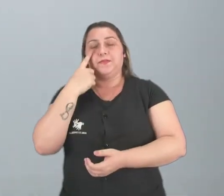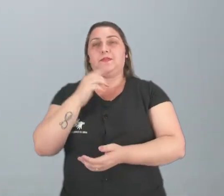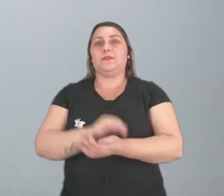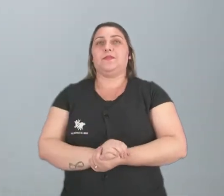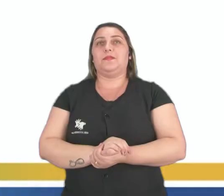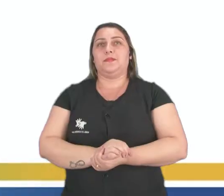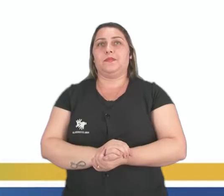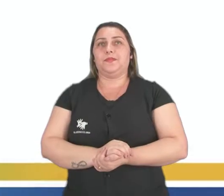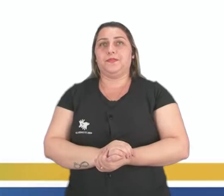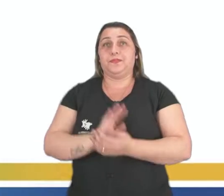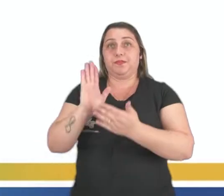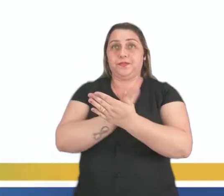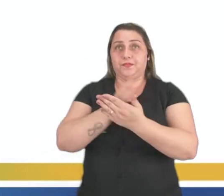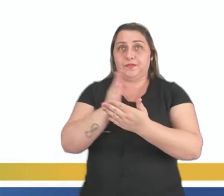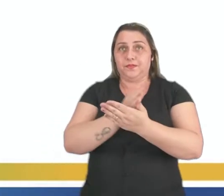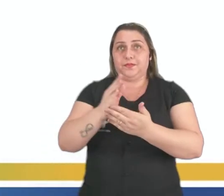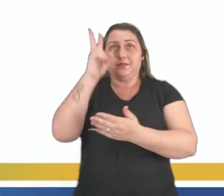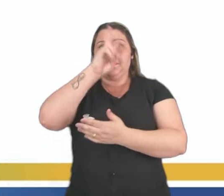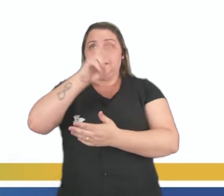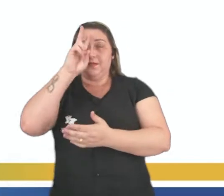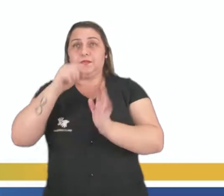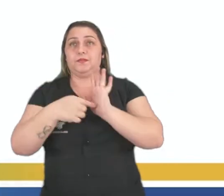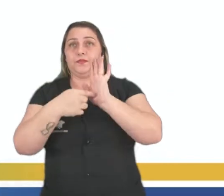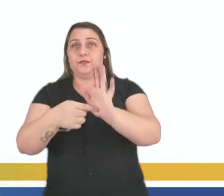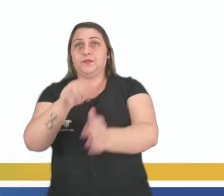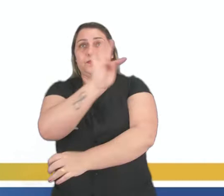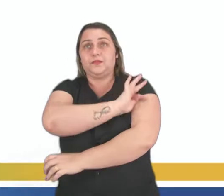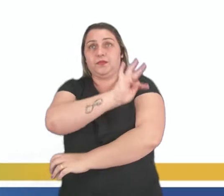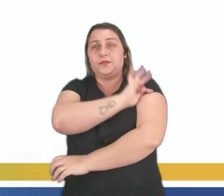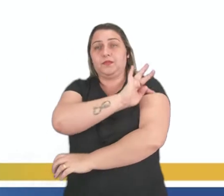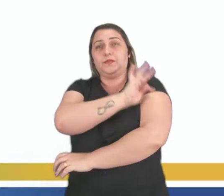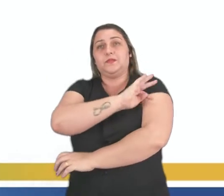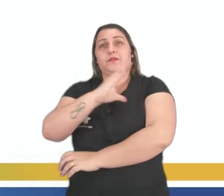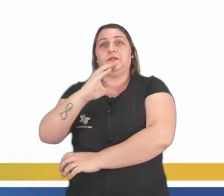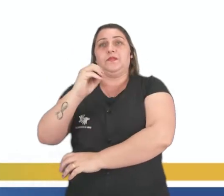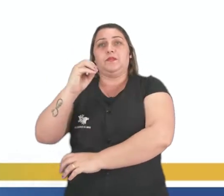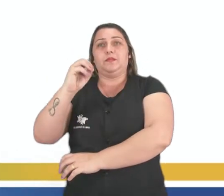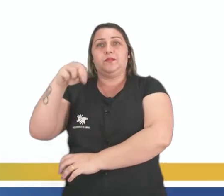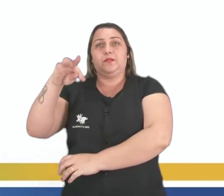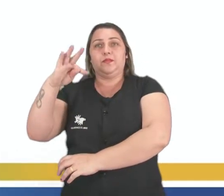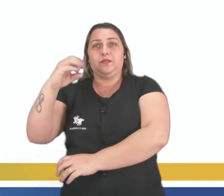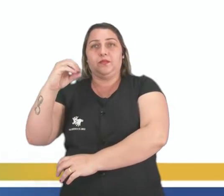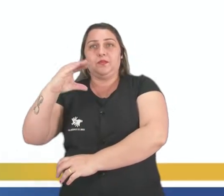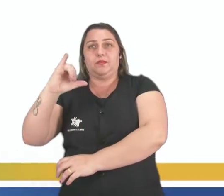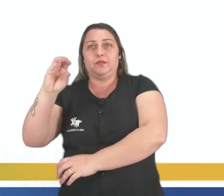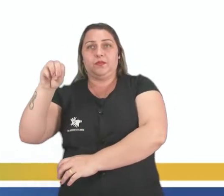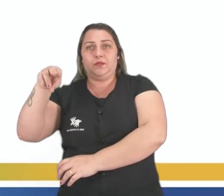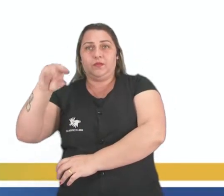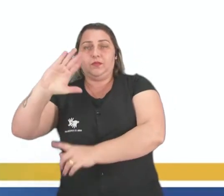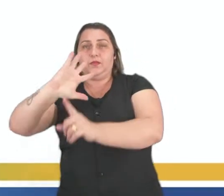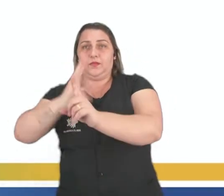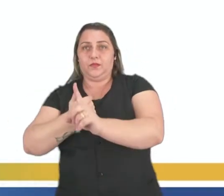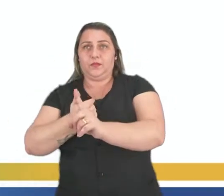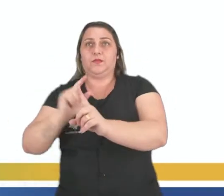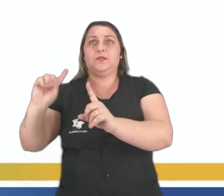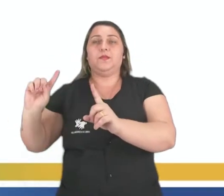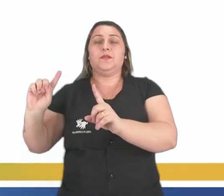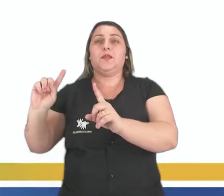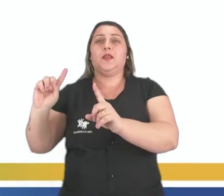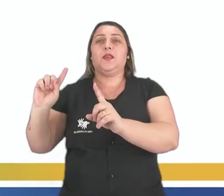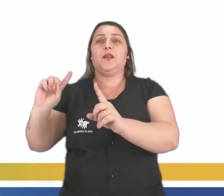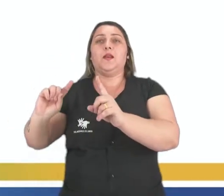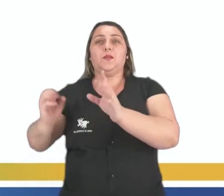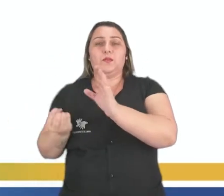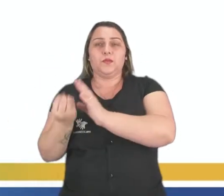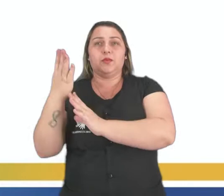sobre isso. Alguns indícios históricos apontam a técnica de contorcionismo como uma arte milenar, oriunda